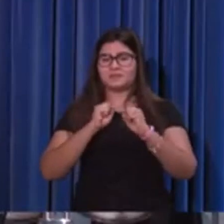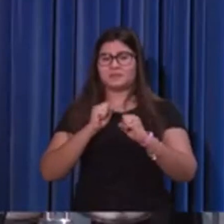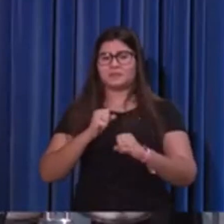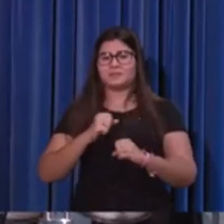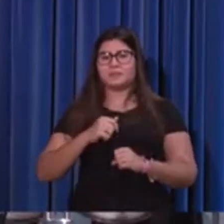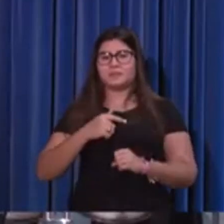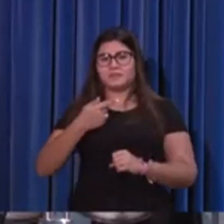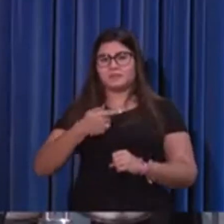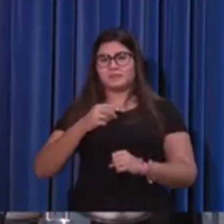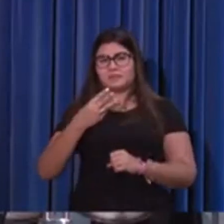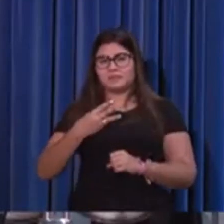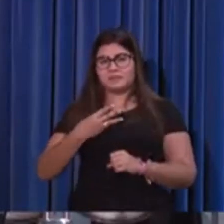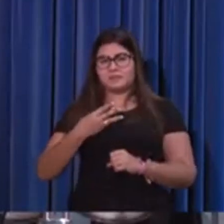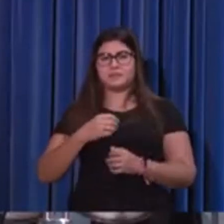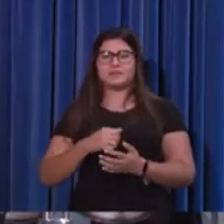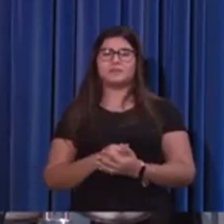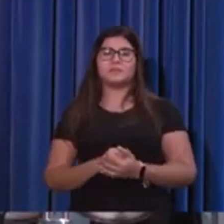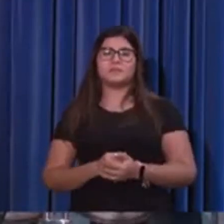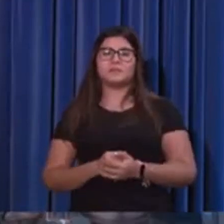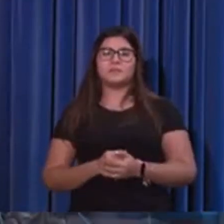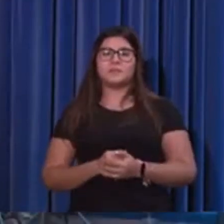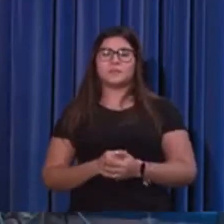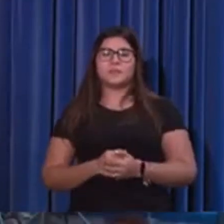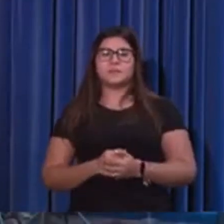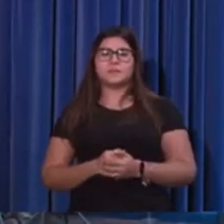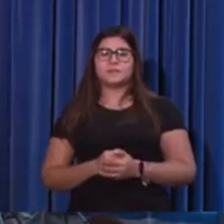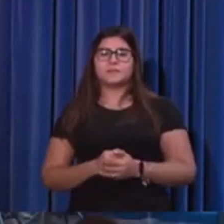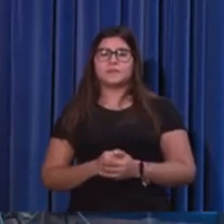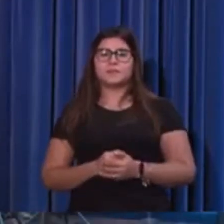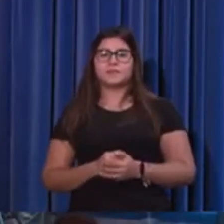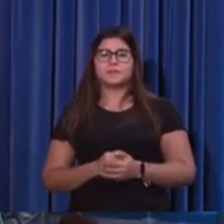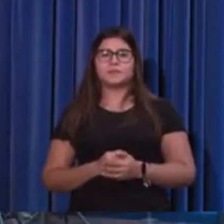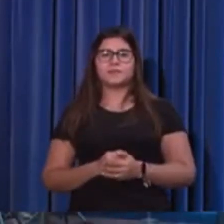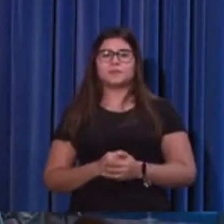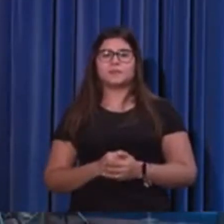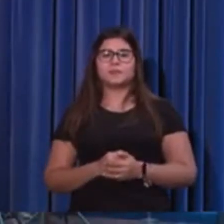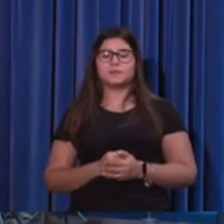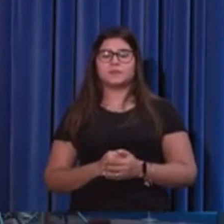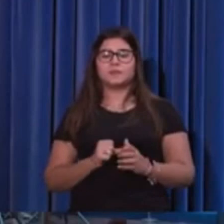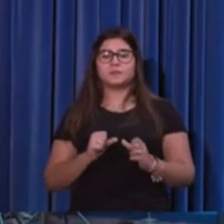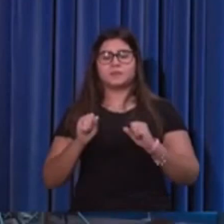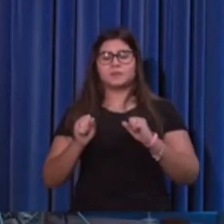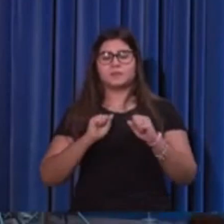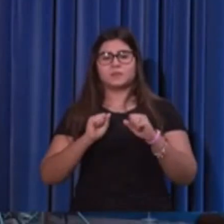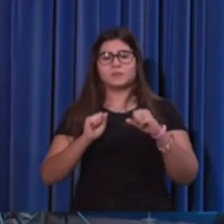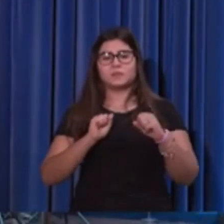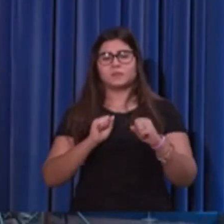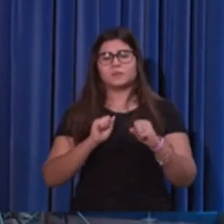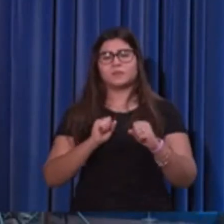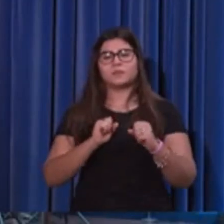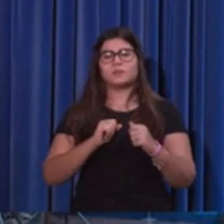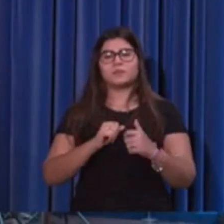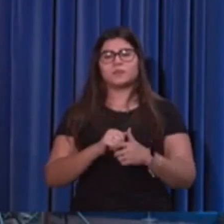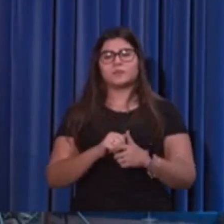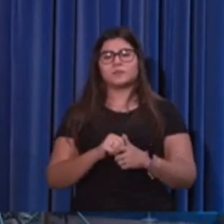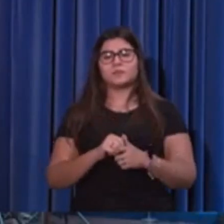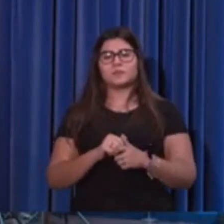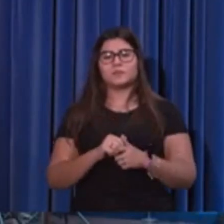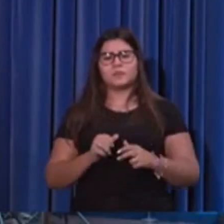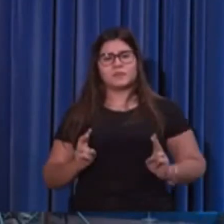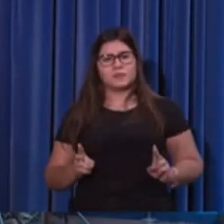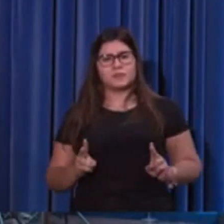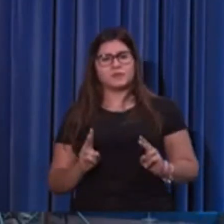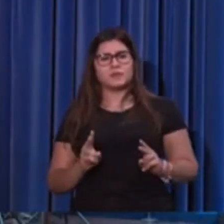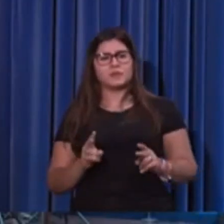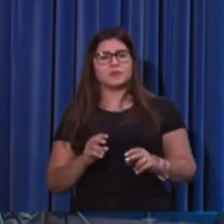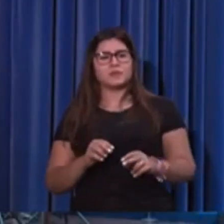73. O Salmo 73... O salmista, ele senta e